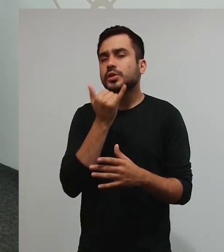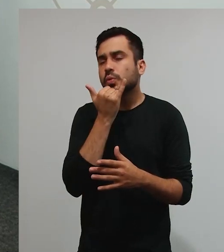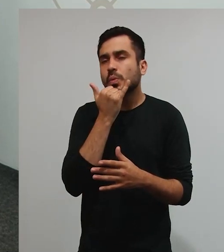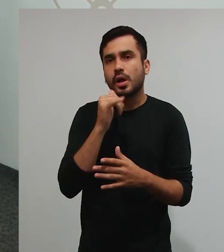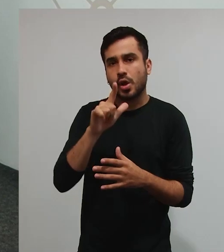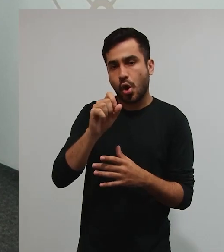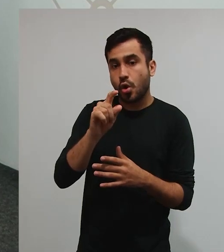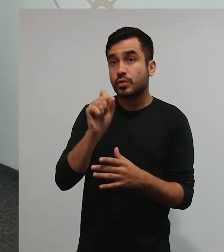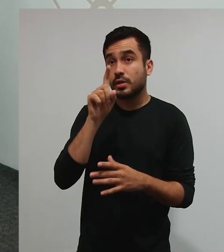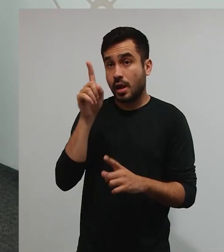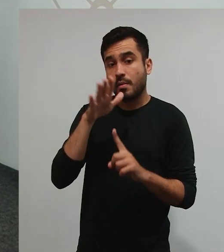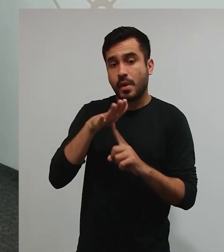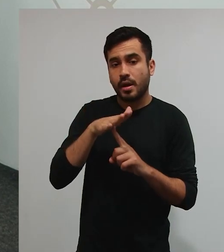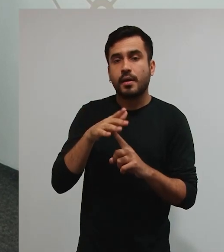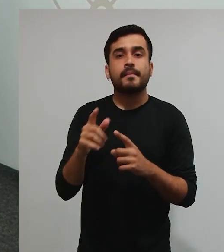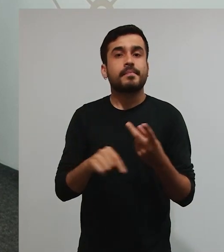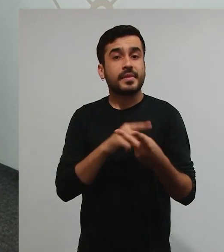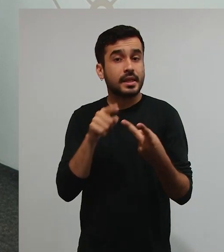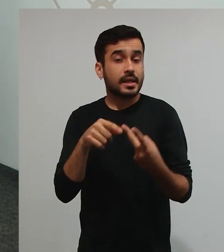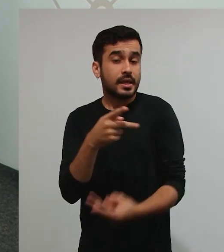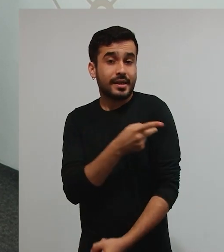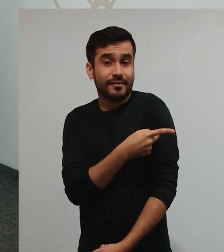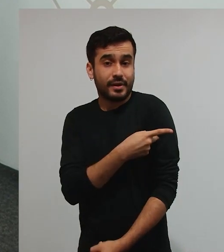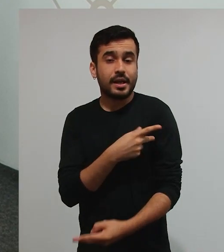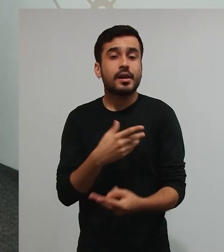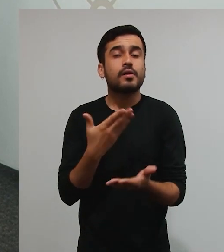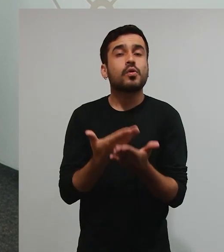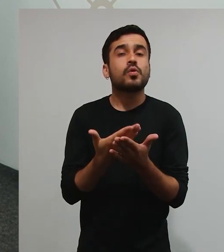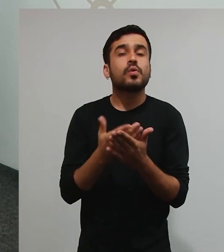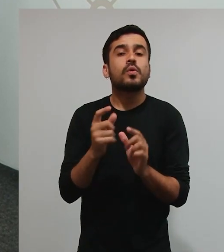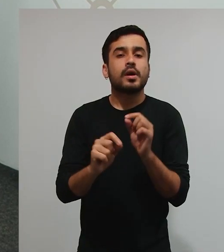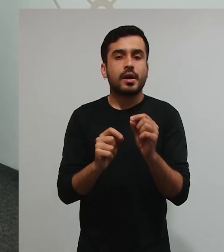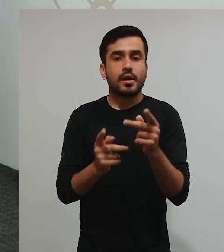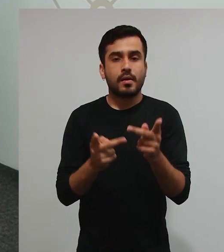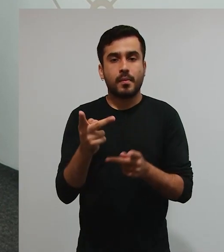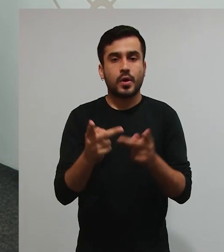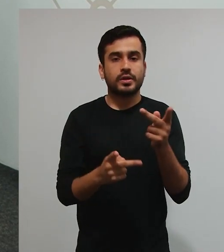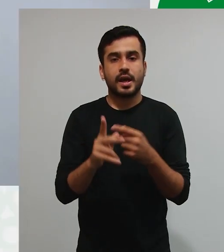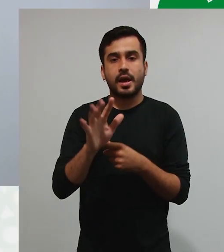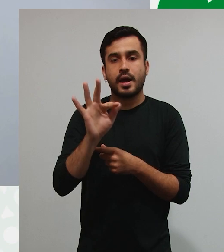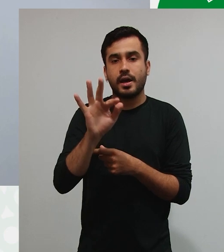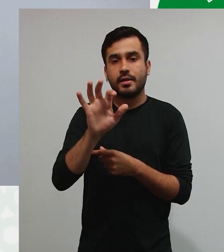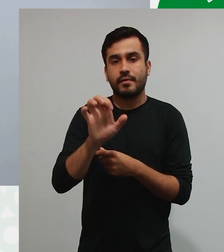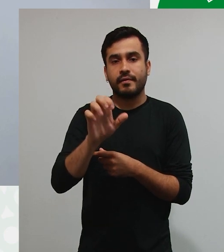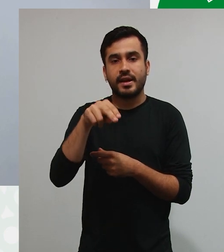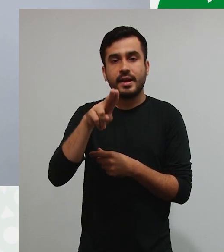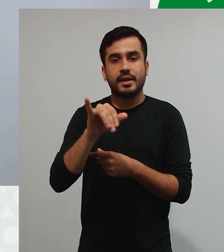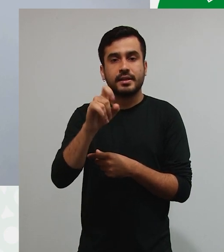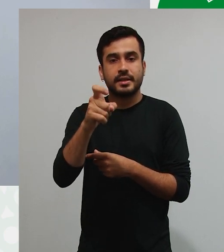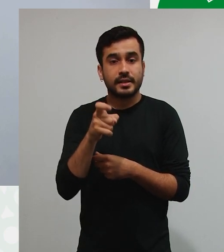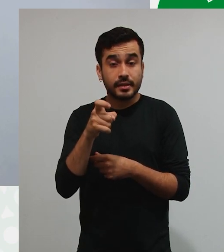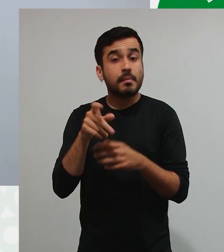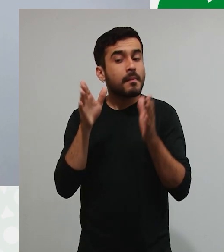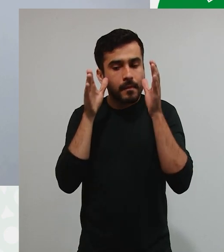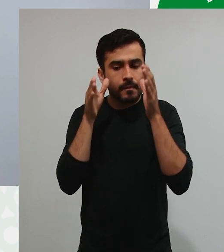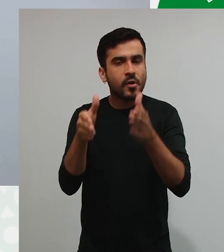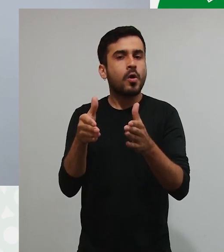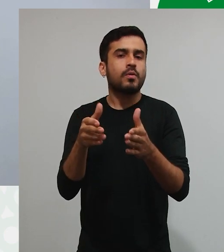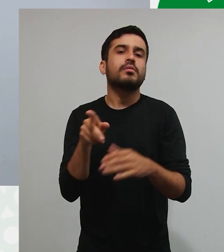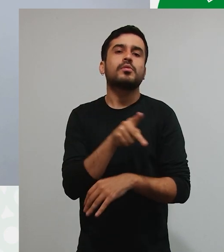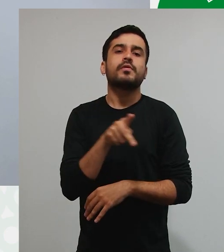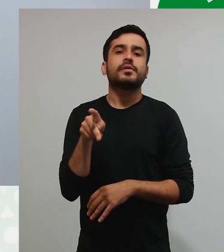formação, trabalhei em Vilhena, lá onde eu me formei também, fiz o Logos, né, na